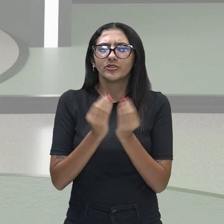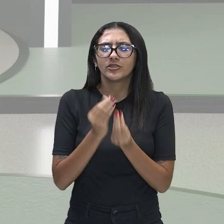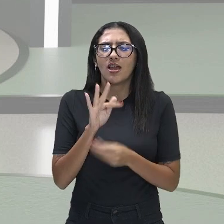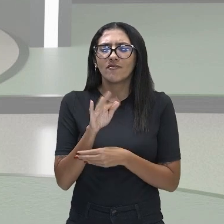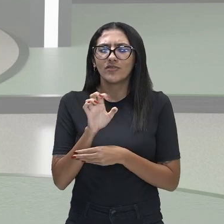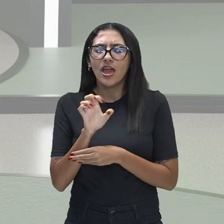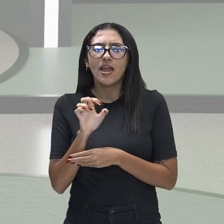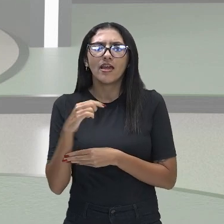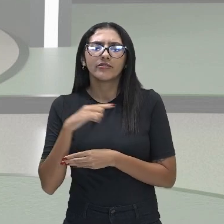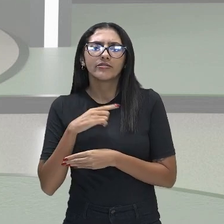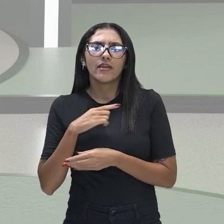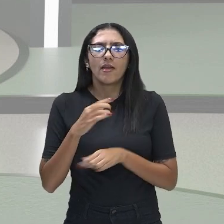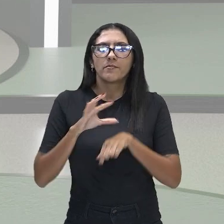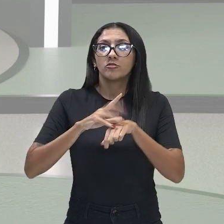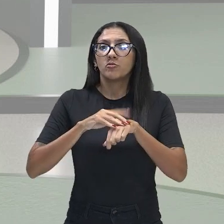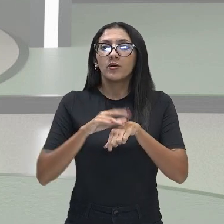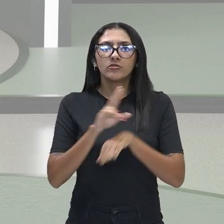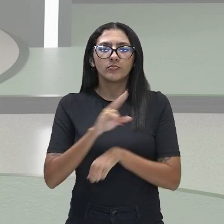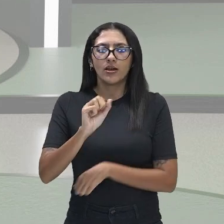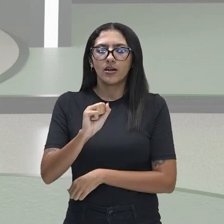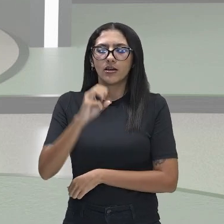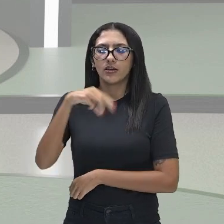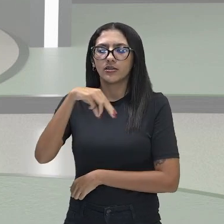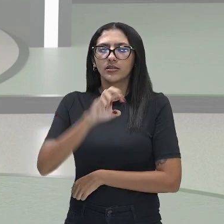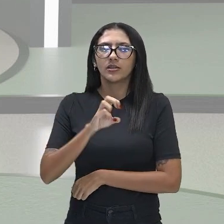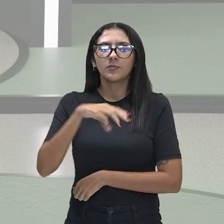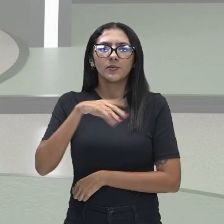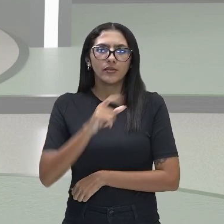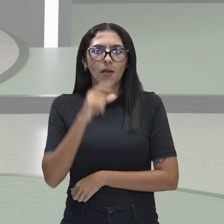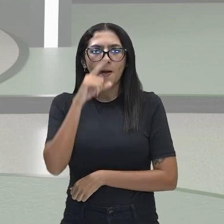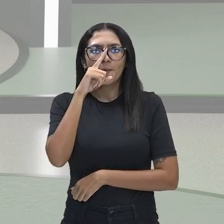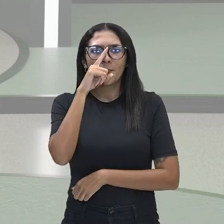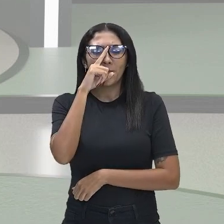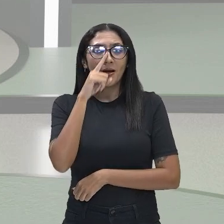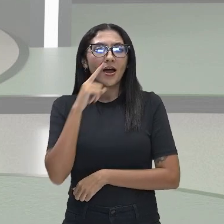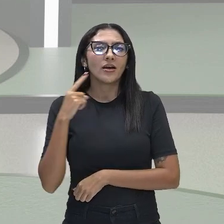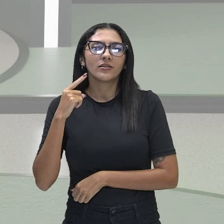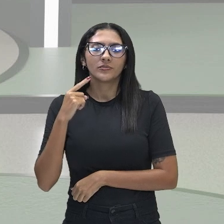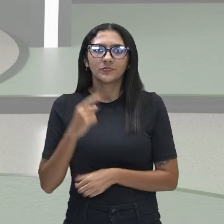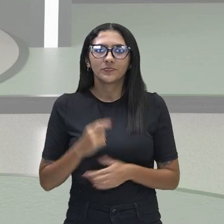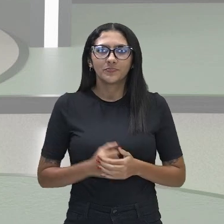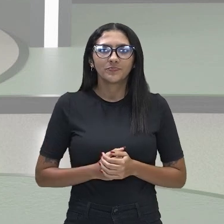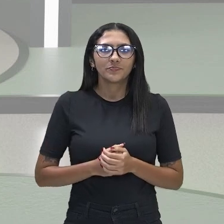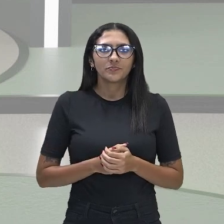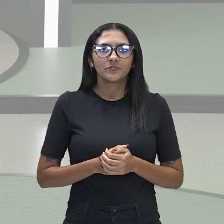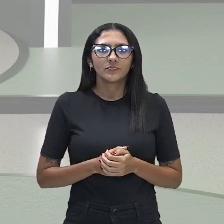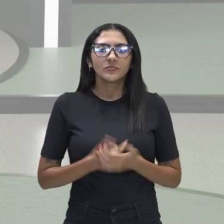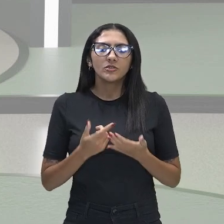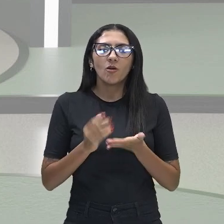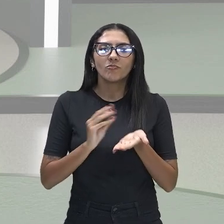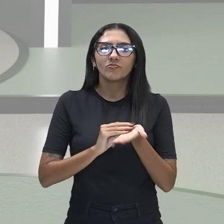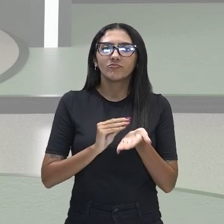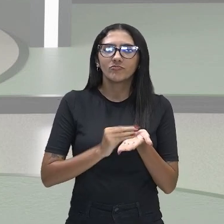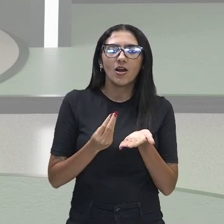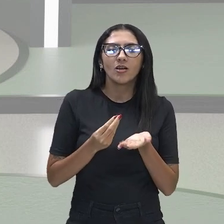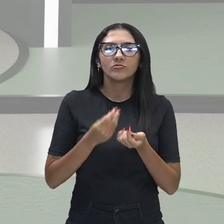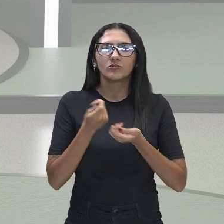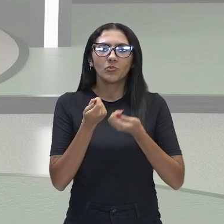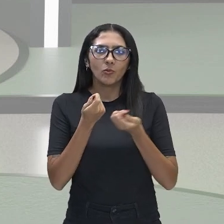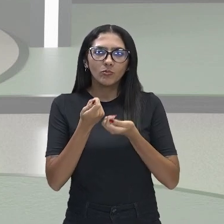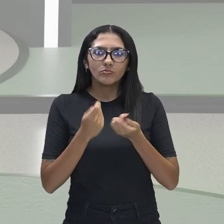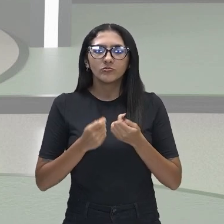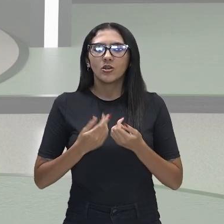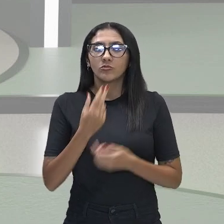com anemia. E aí vai haver o quê? Um processo de desbalanceamento dos nossos